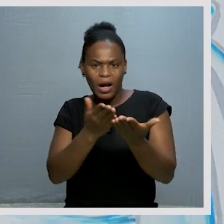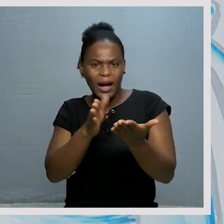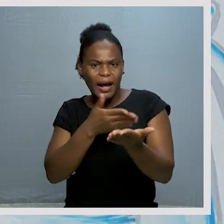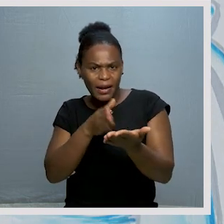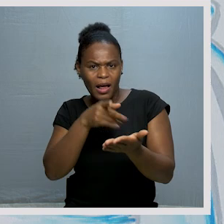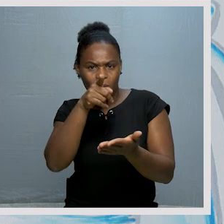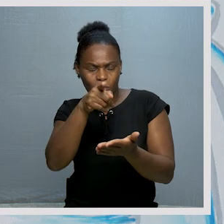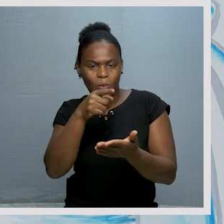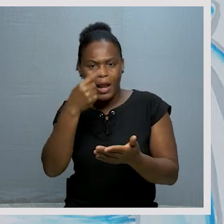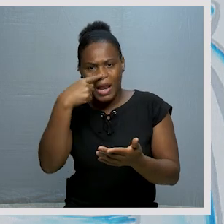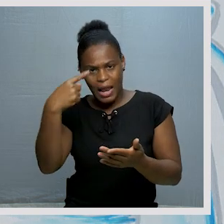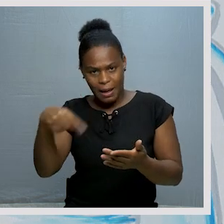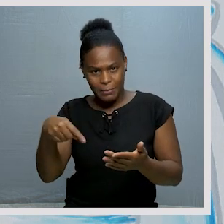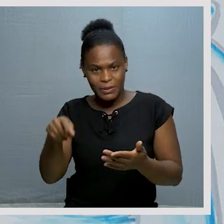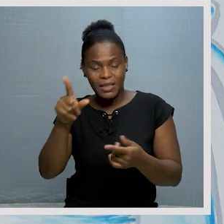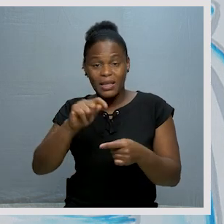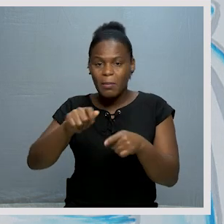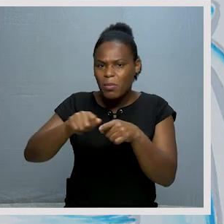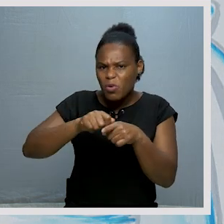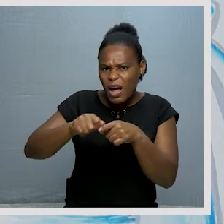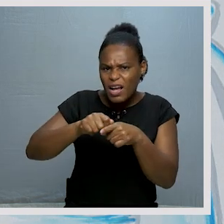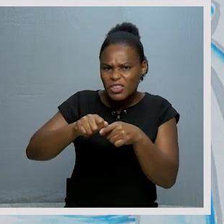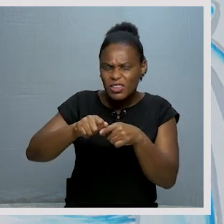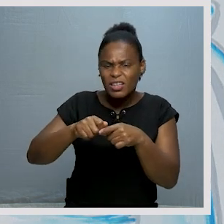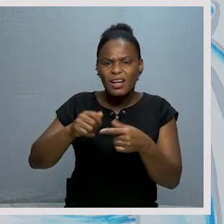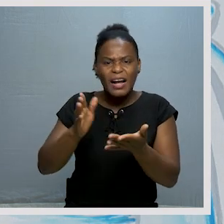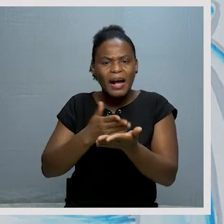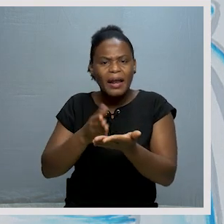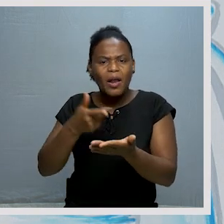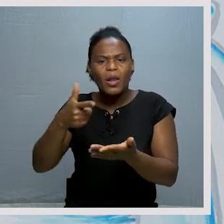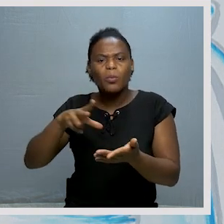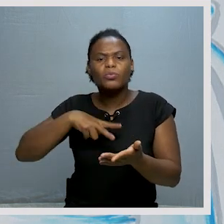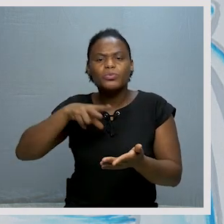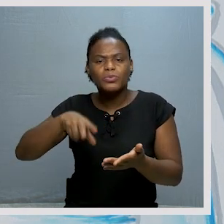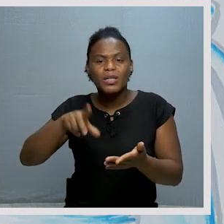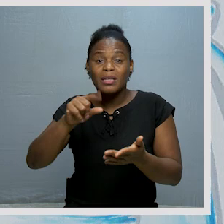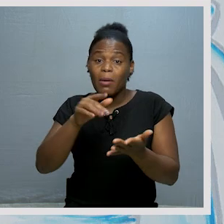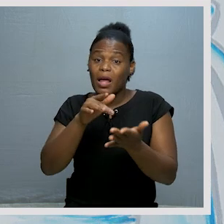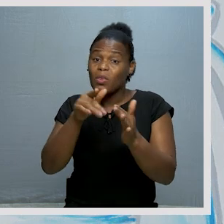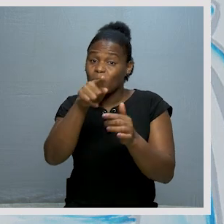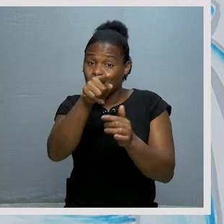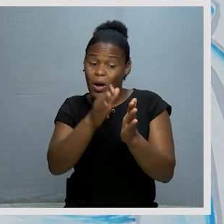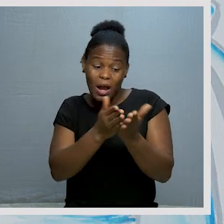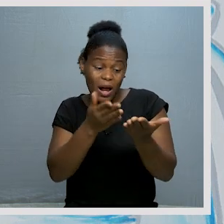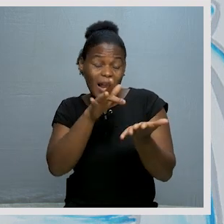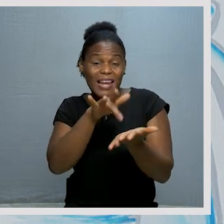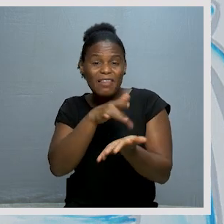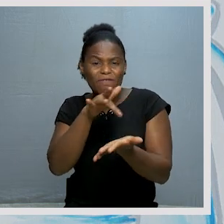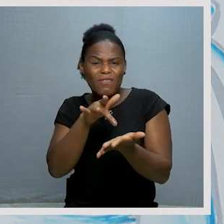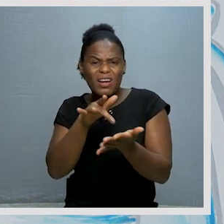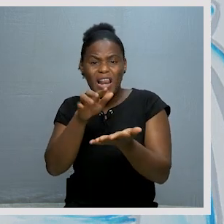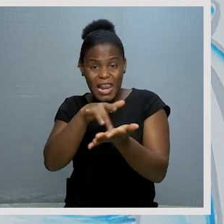de linha, um lápis e uma borracha e também o vosso manual de